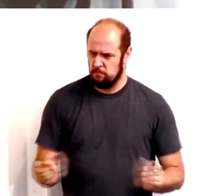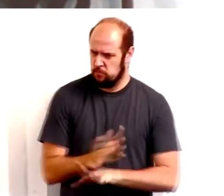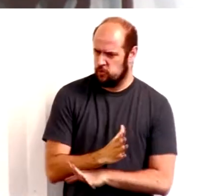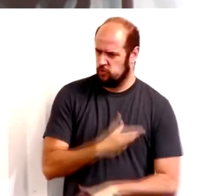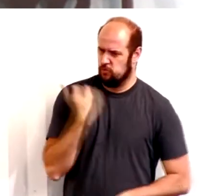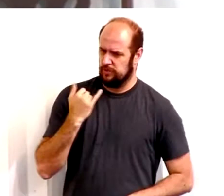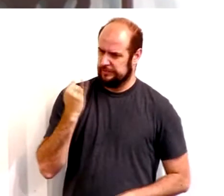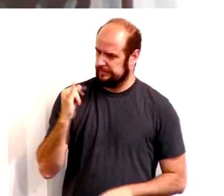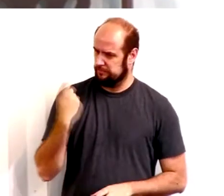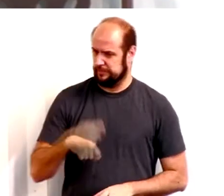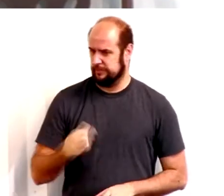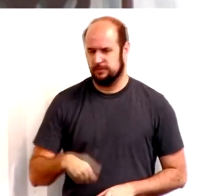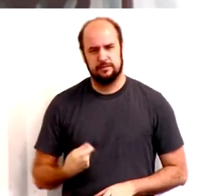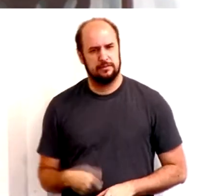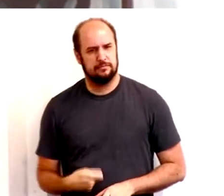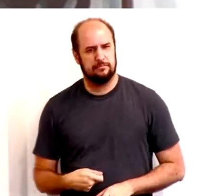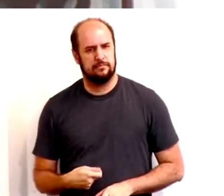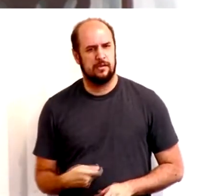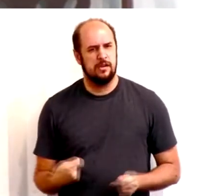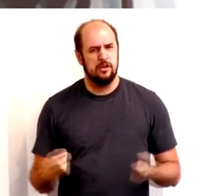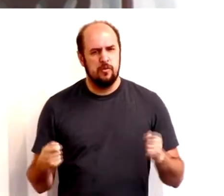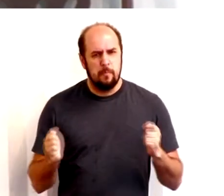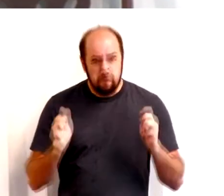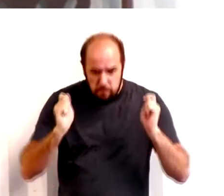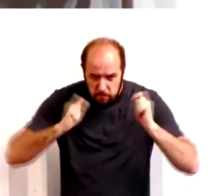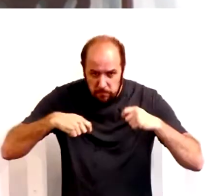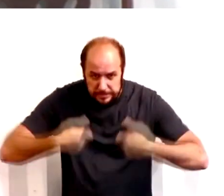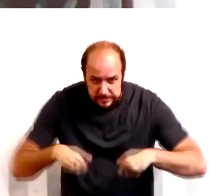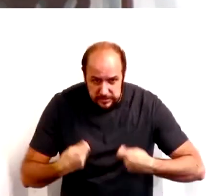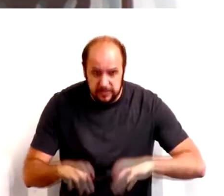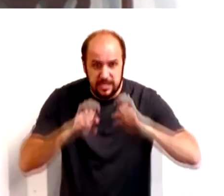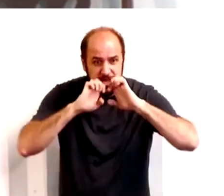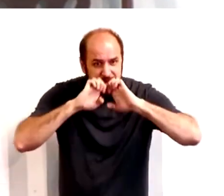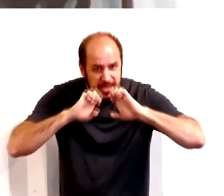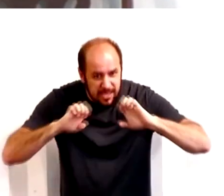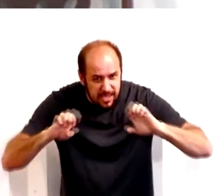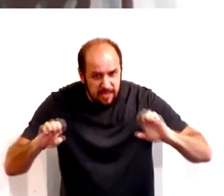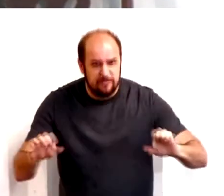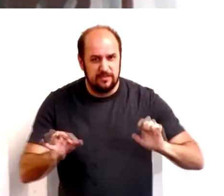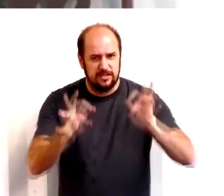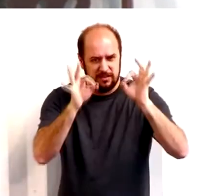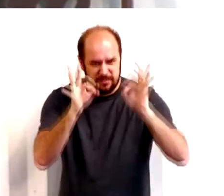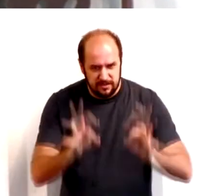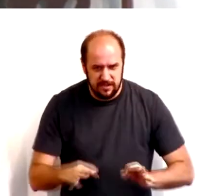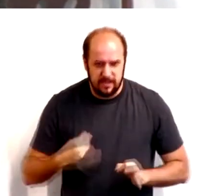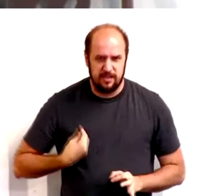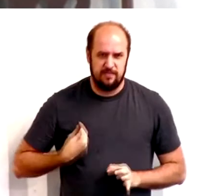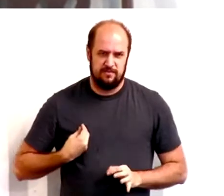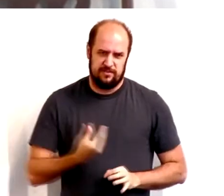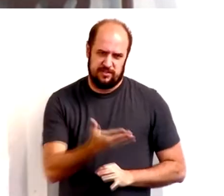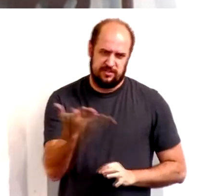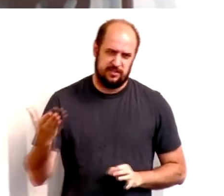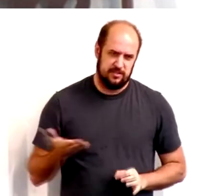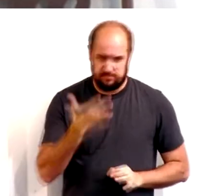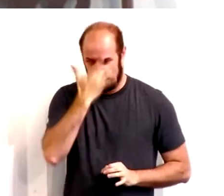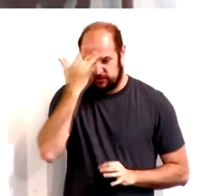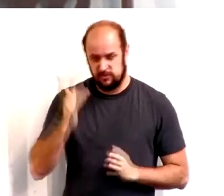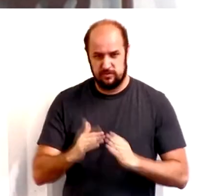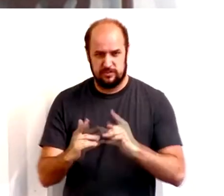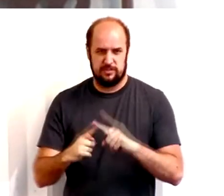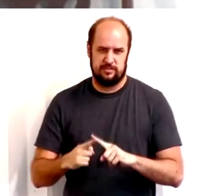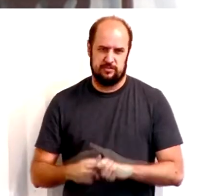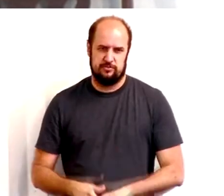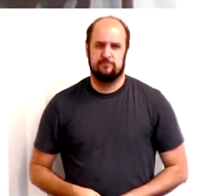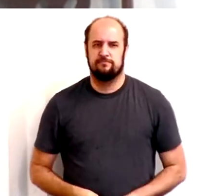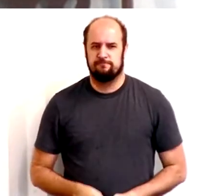fosse preciso, para que o evangelho pudesse ser autêntico na vida desses irmãos da igreja de